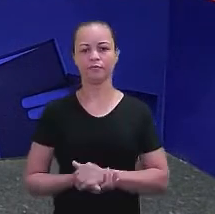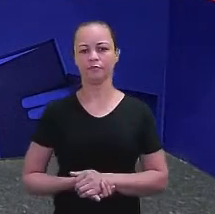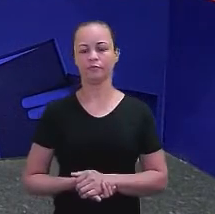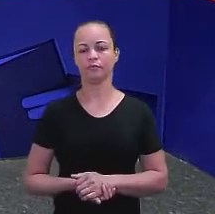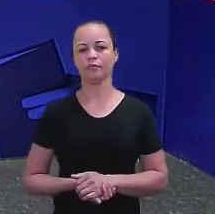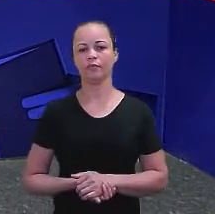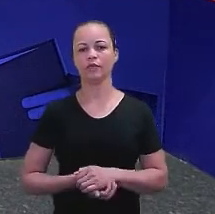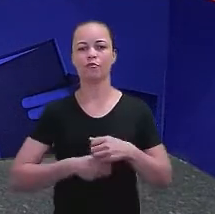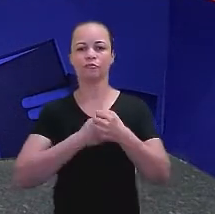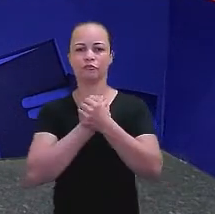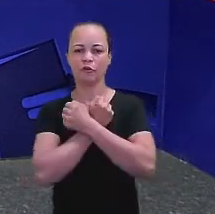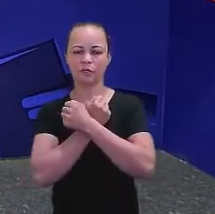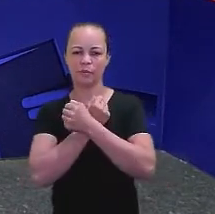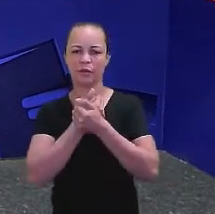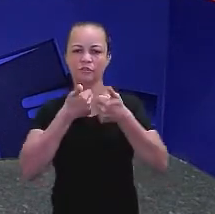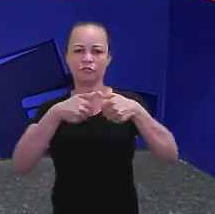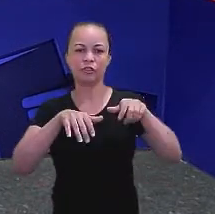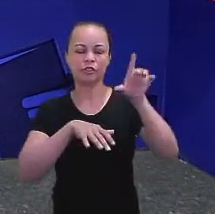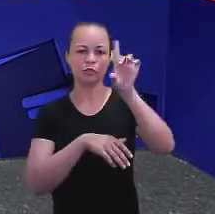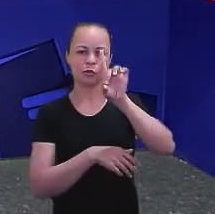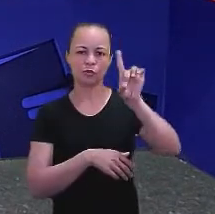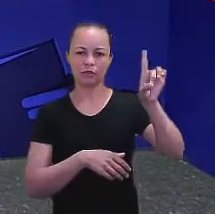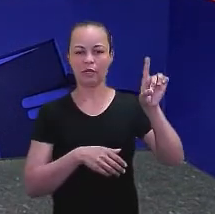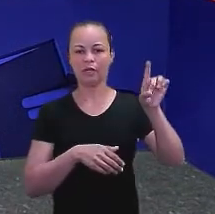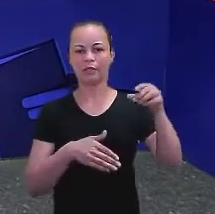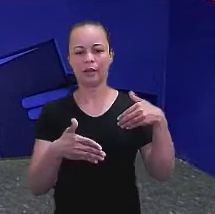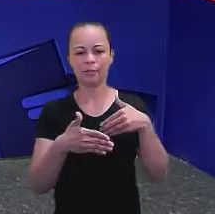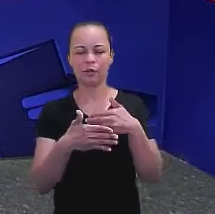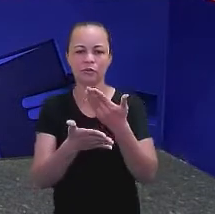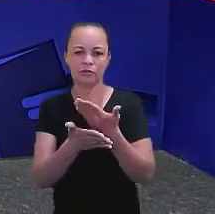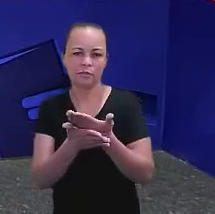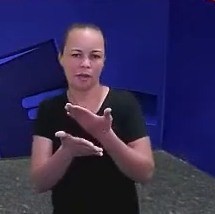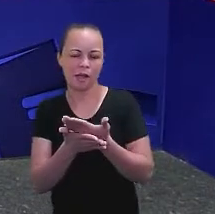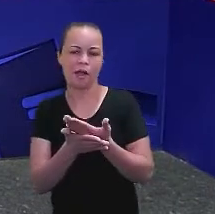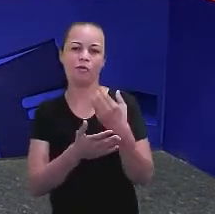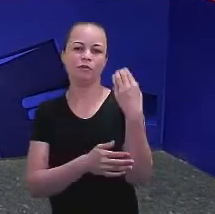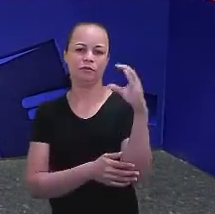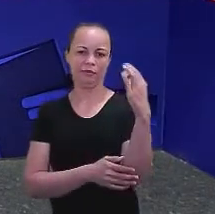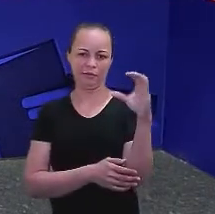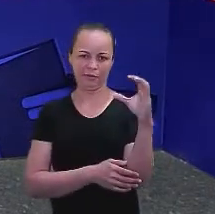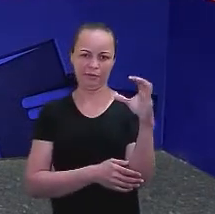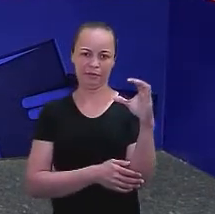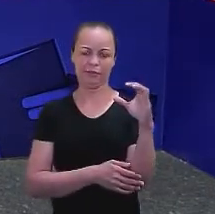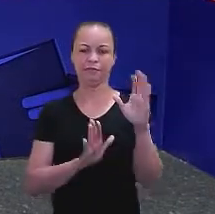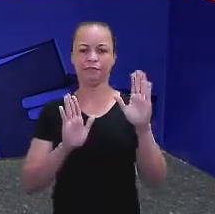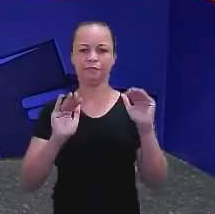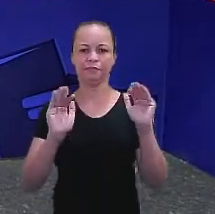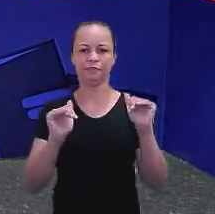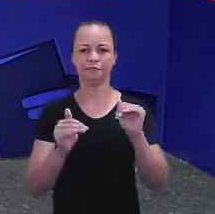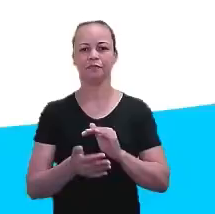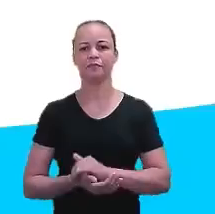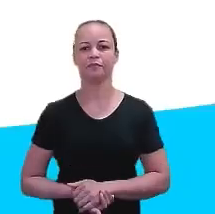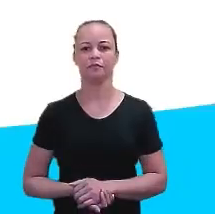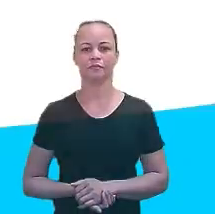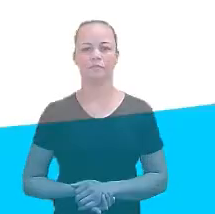Um forte abraço, fiquem com Deus e até a nossa próxima aula de Ciências da Natureza. Tchau, tchau.